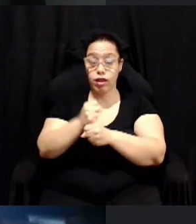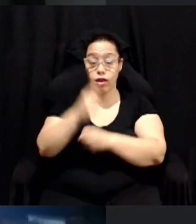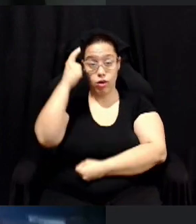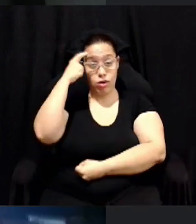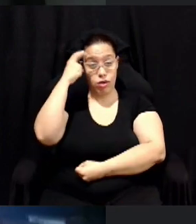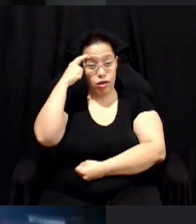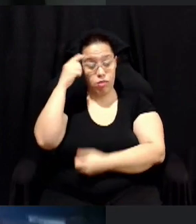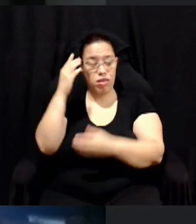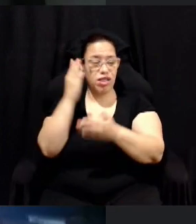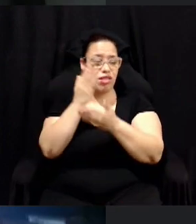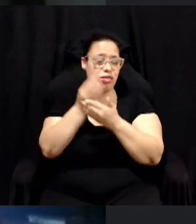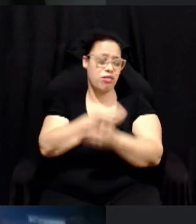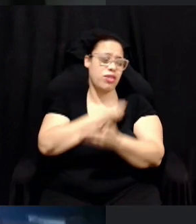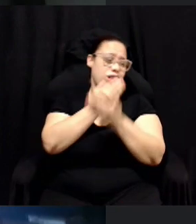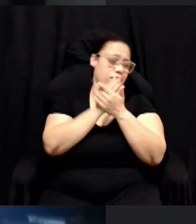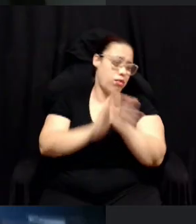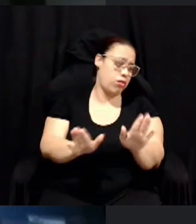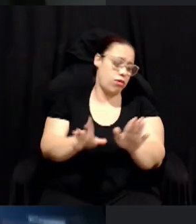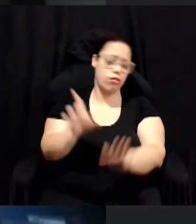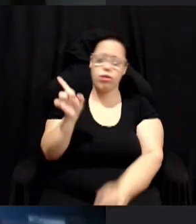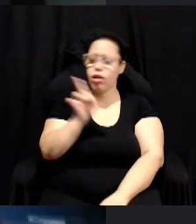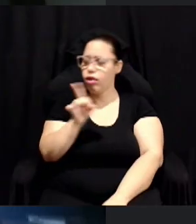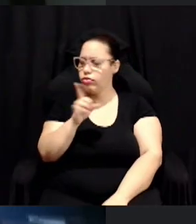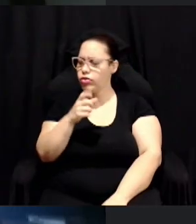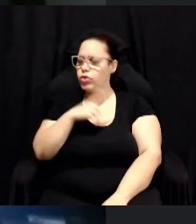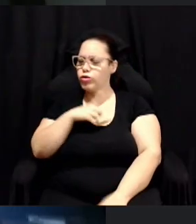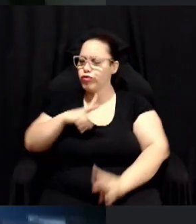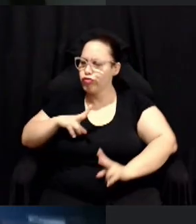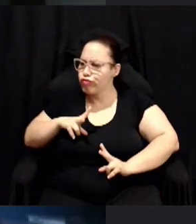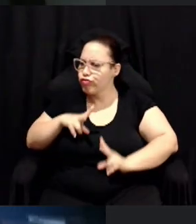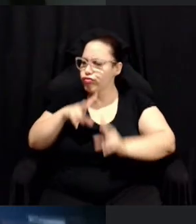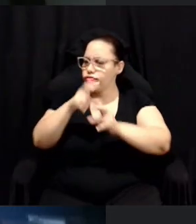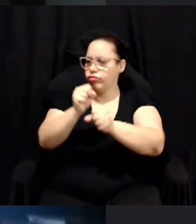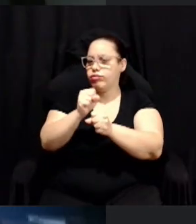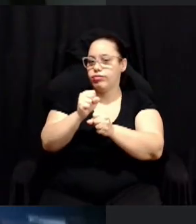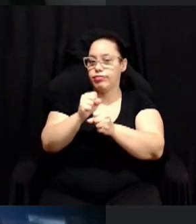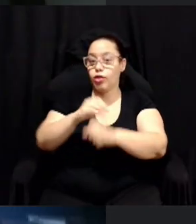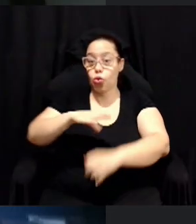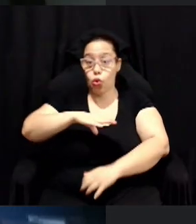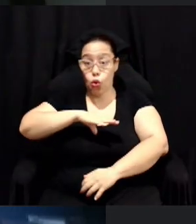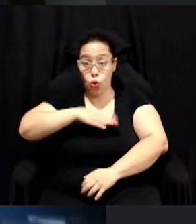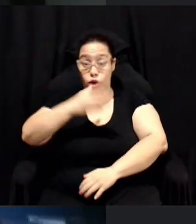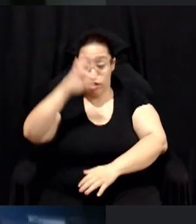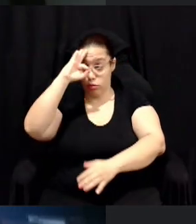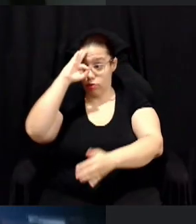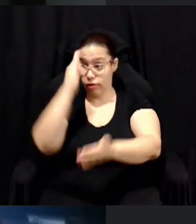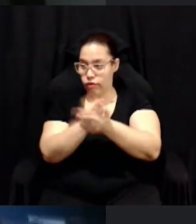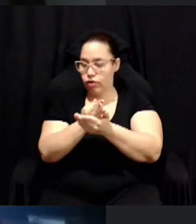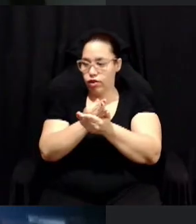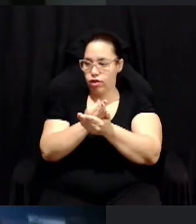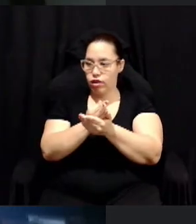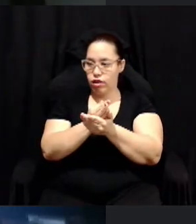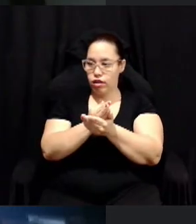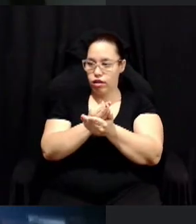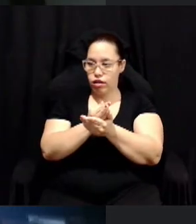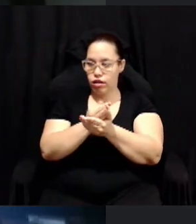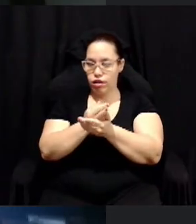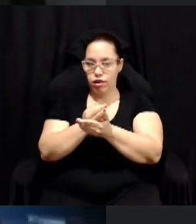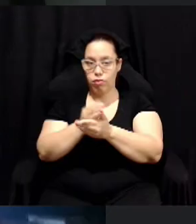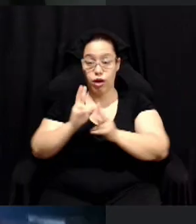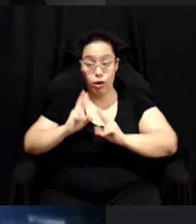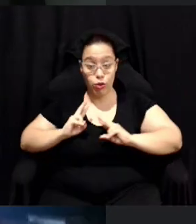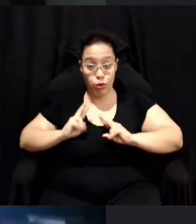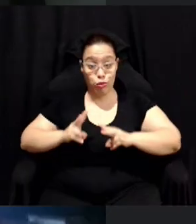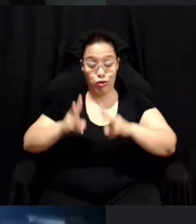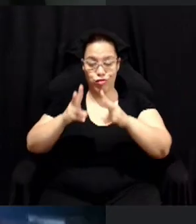acabou, mas você tem que ter força de vontade, coragem e muita fé para se reinventar. A estratégia na